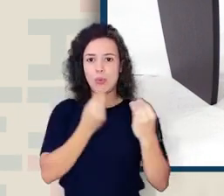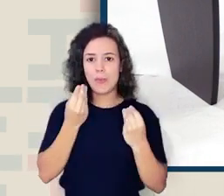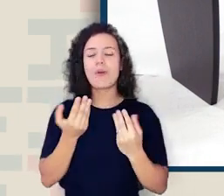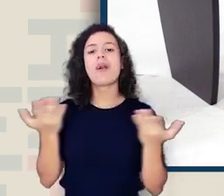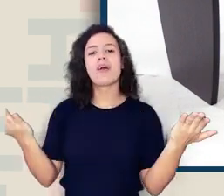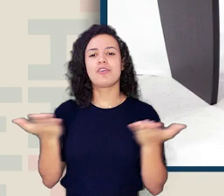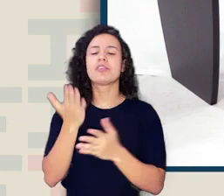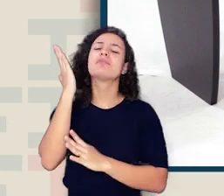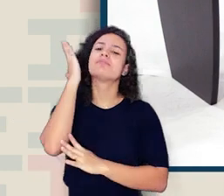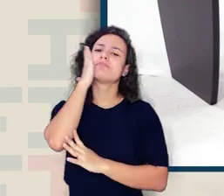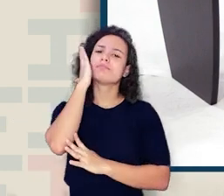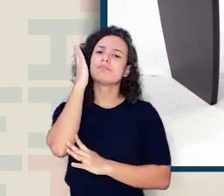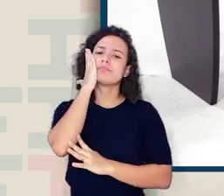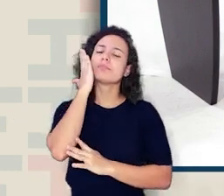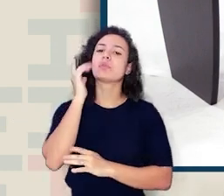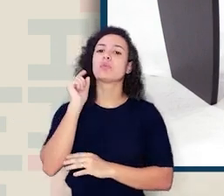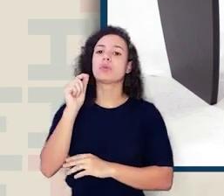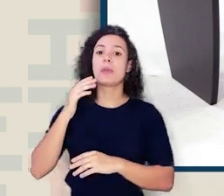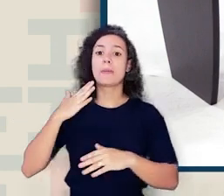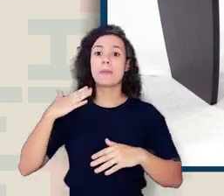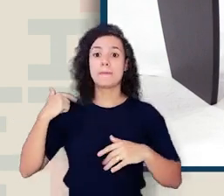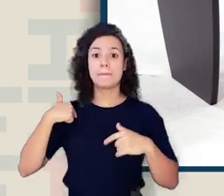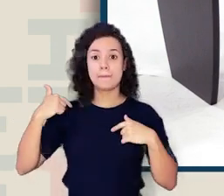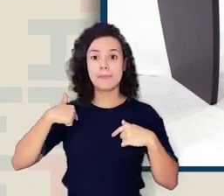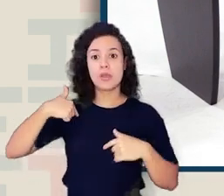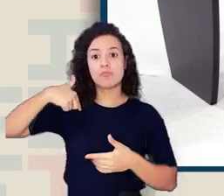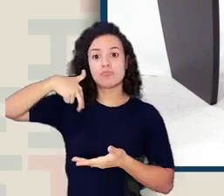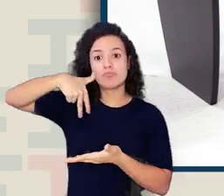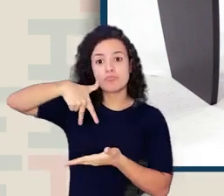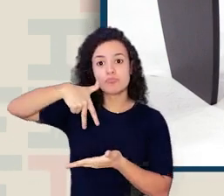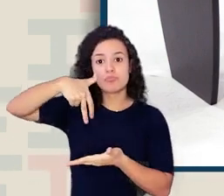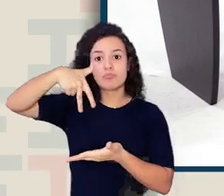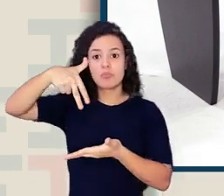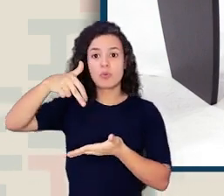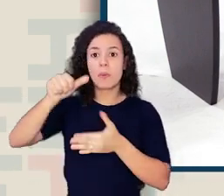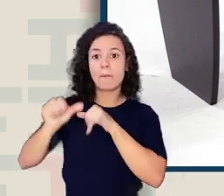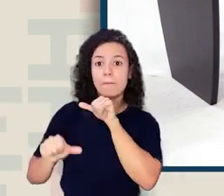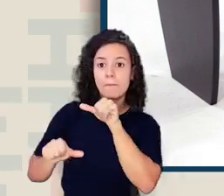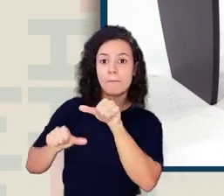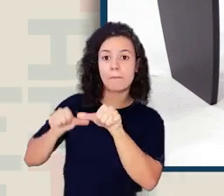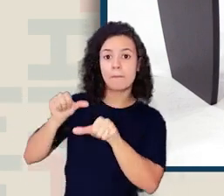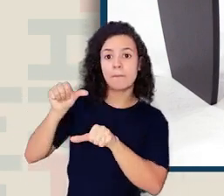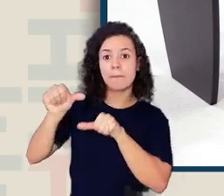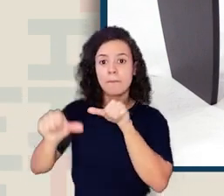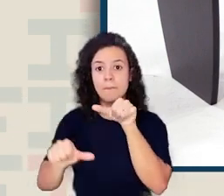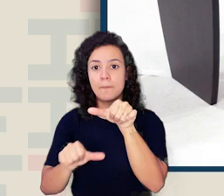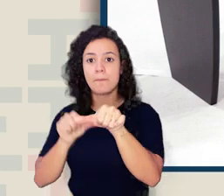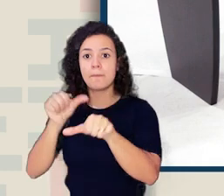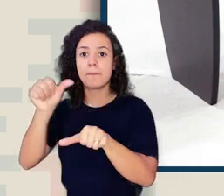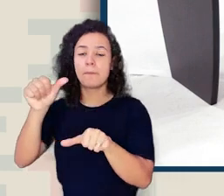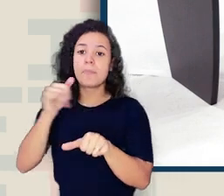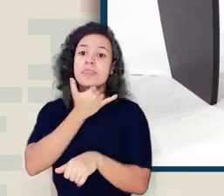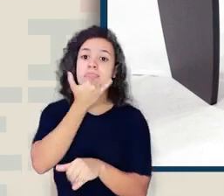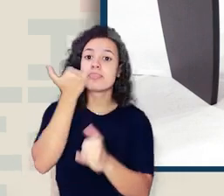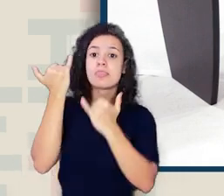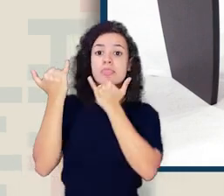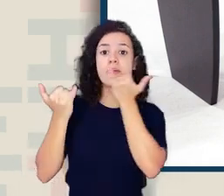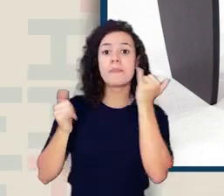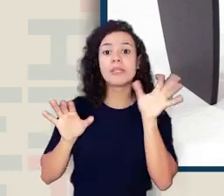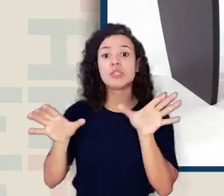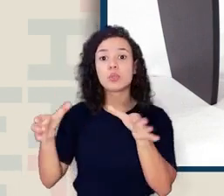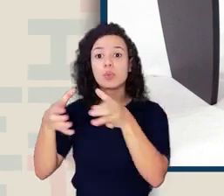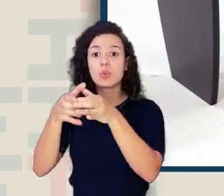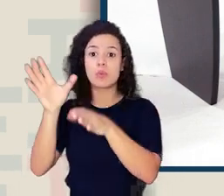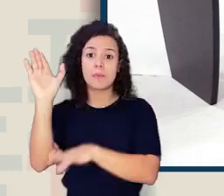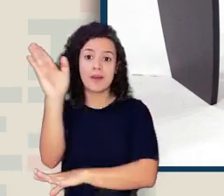instrumento, eu vou poder entender o quê? Que o meu andamento, ele muda a partir de cada